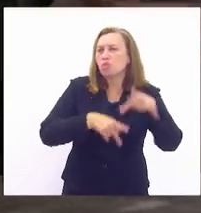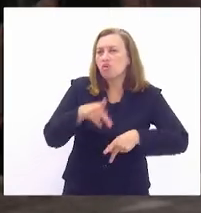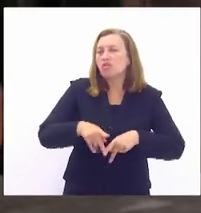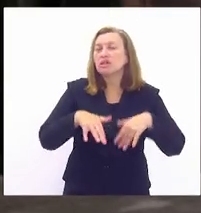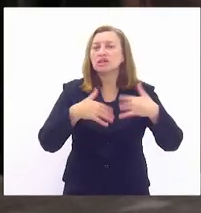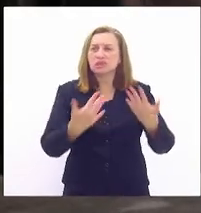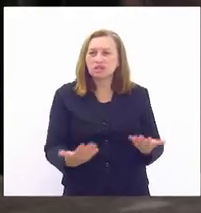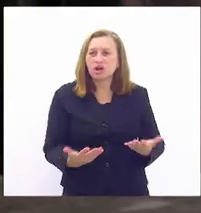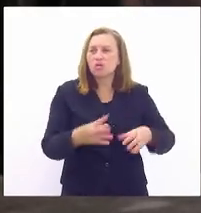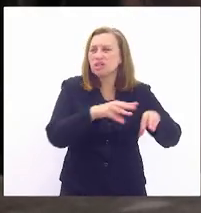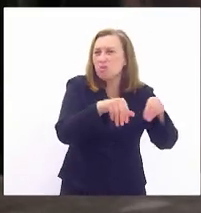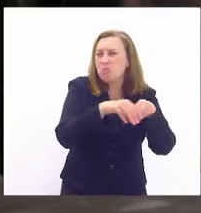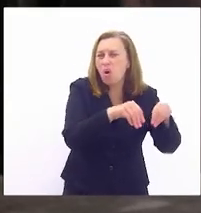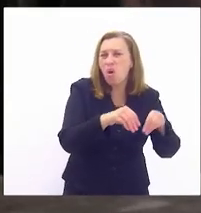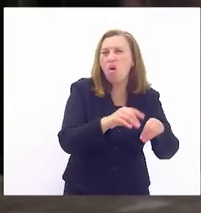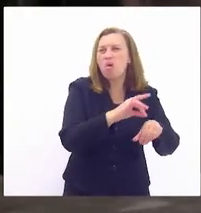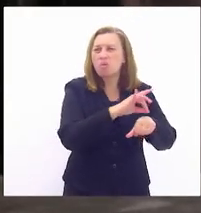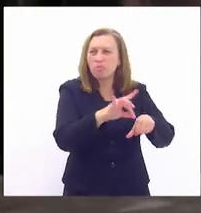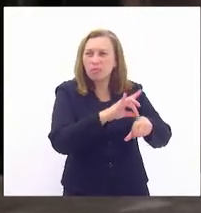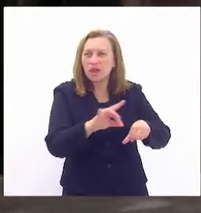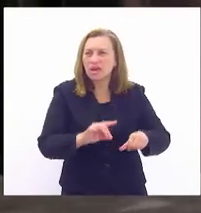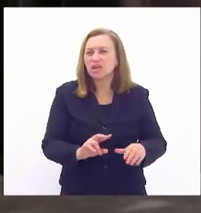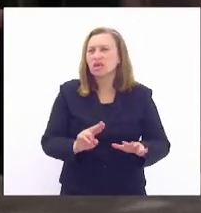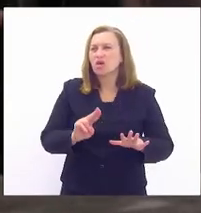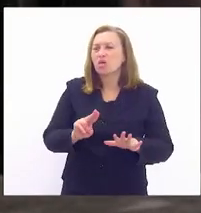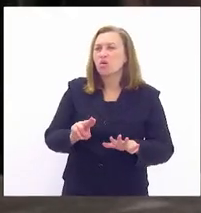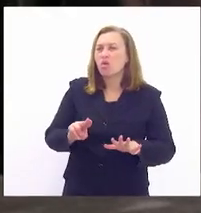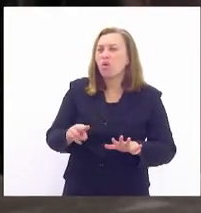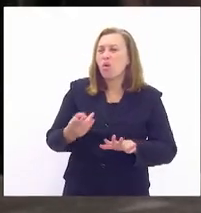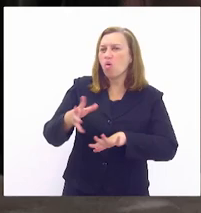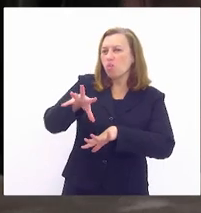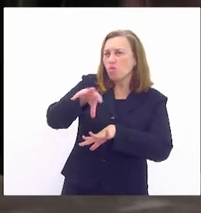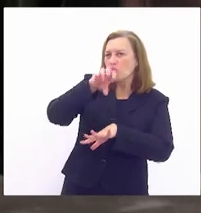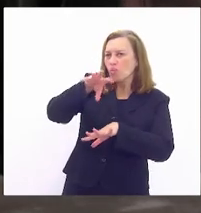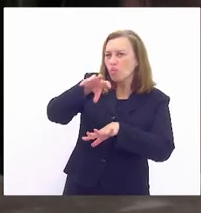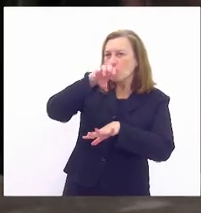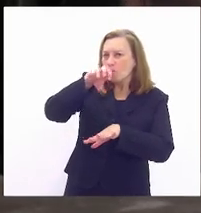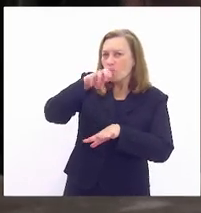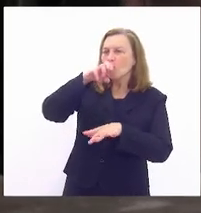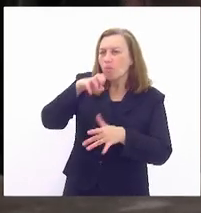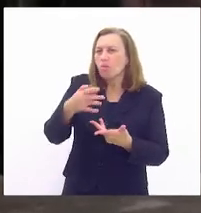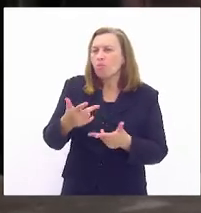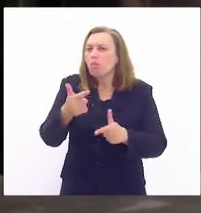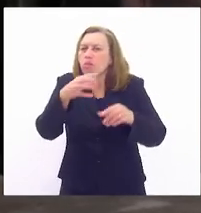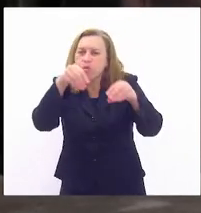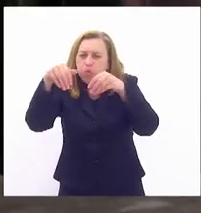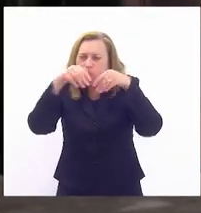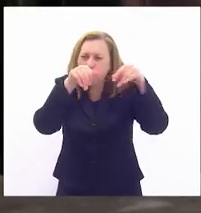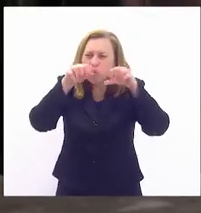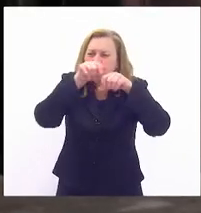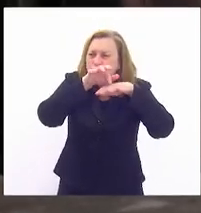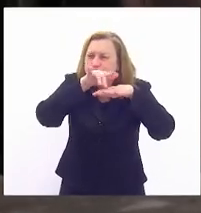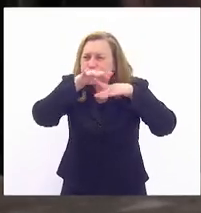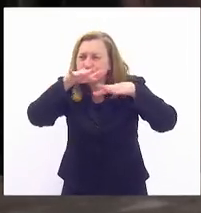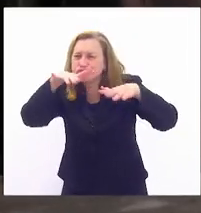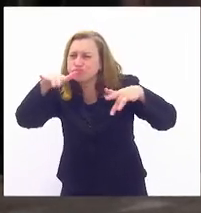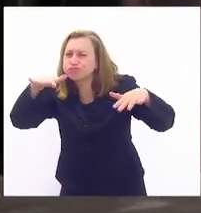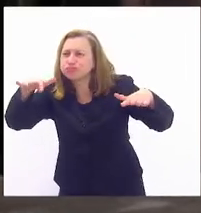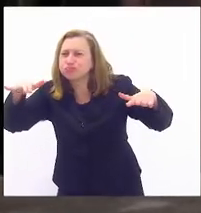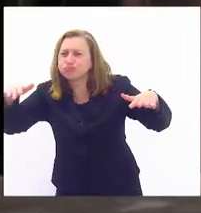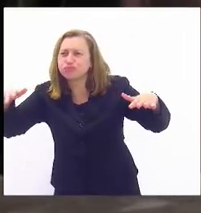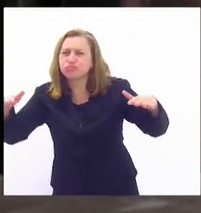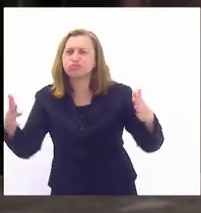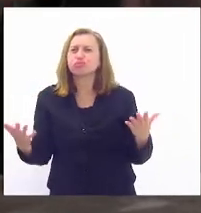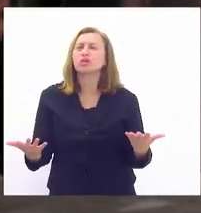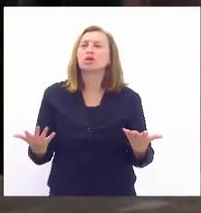no pó preto, fala-se nas partículas inaláveis, partículas respiráveis, que são aquelas